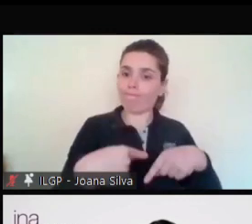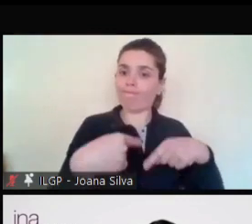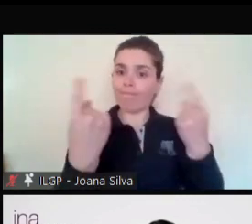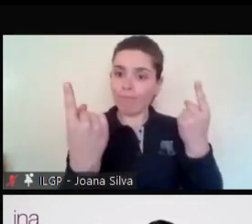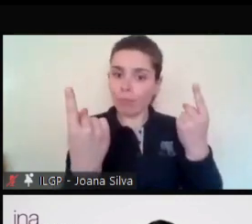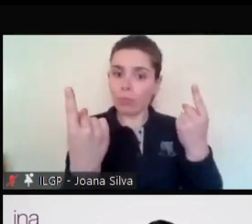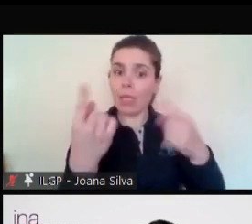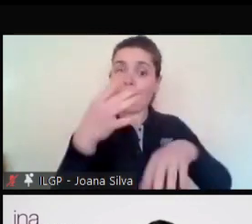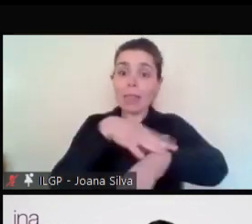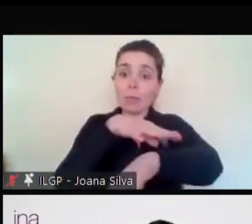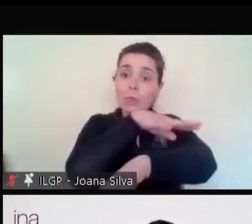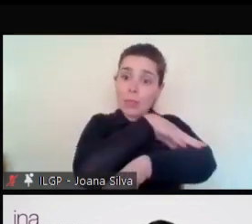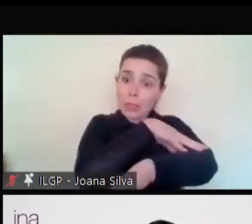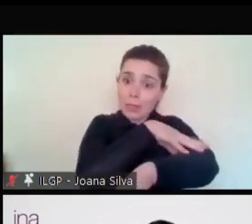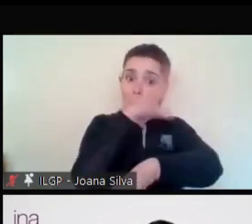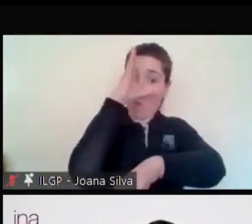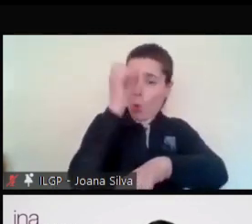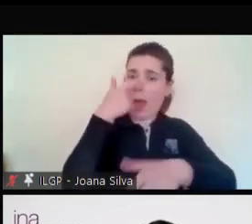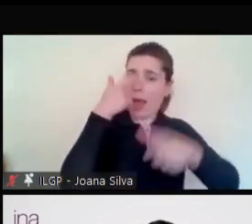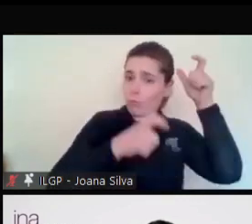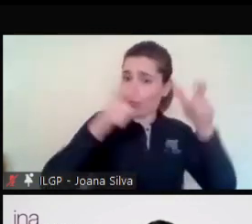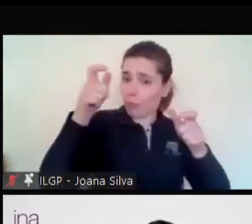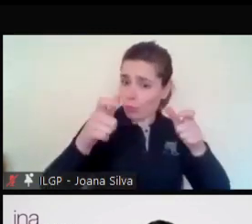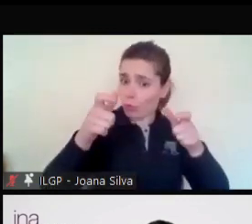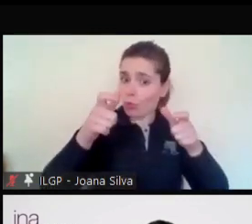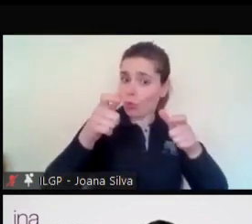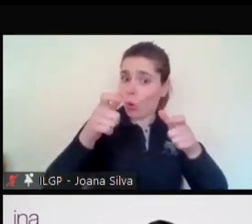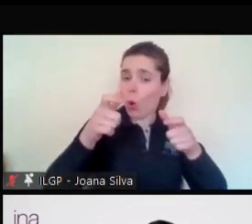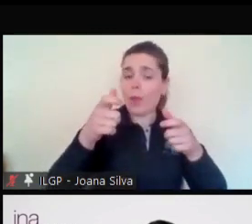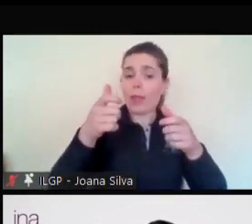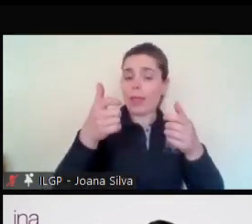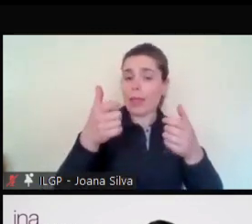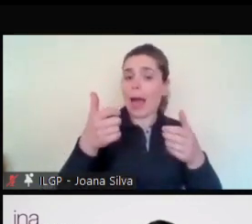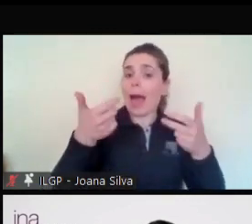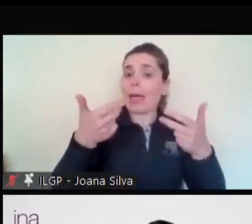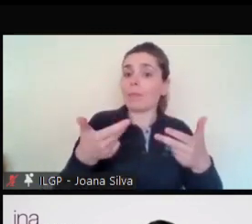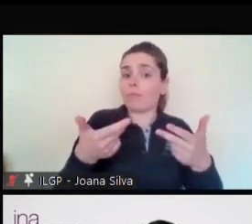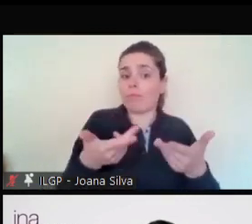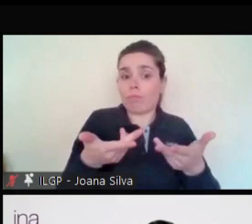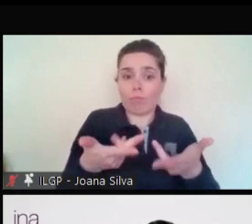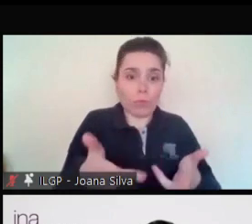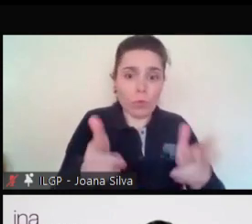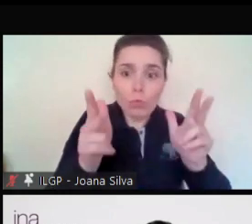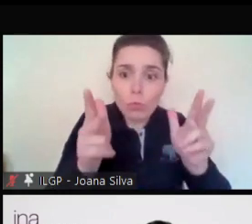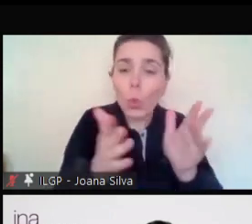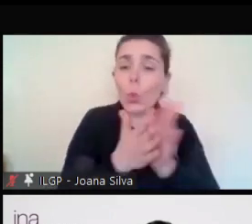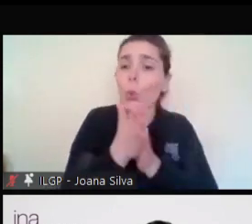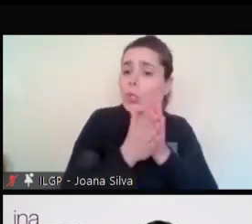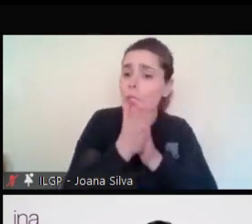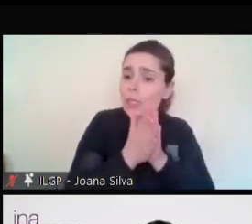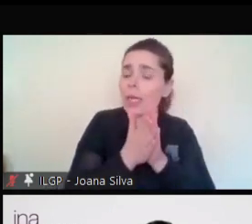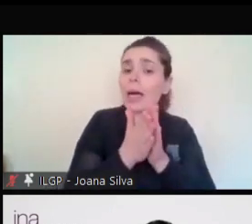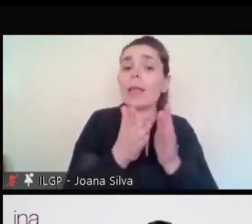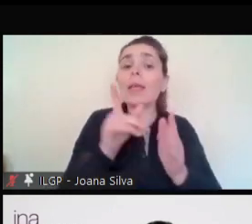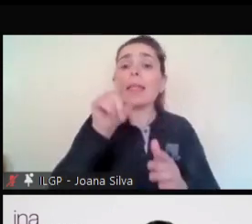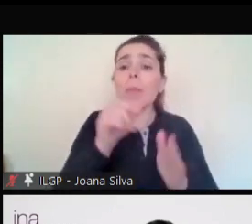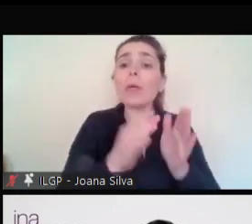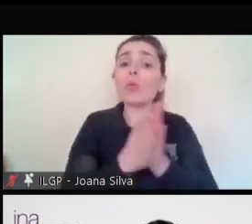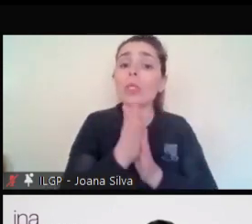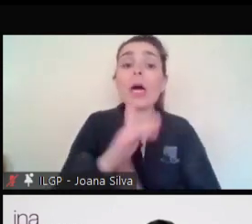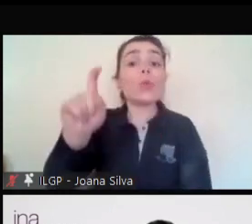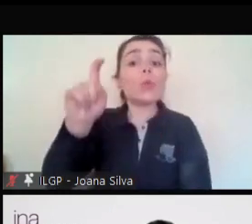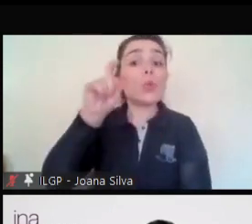administração pública vai tornando disponíveis ao cidadão, possam ser usadas convenientemente e usadas em